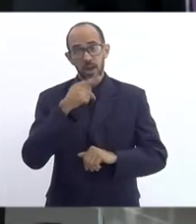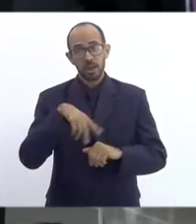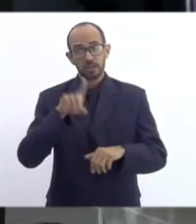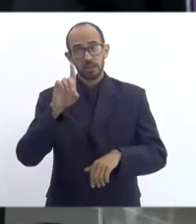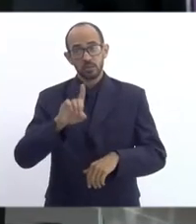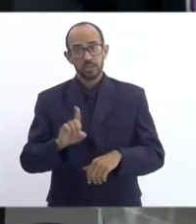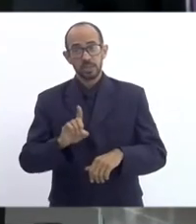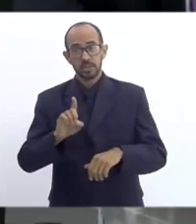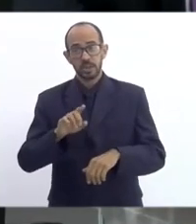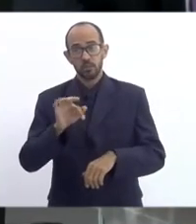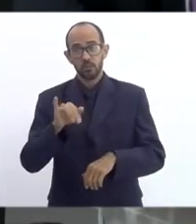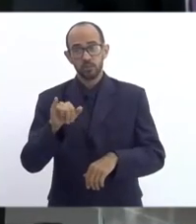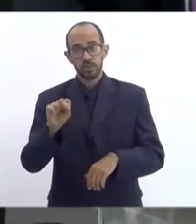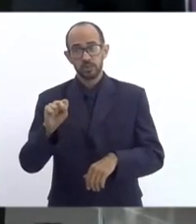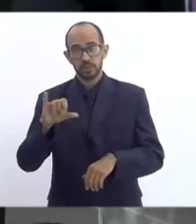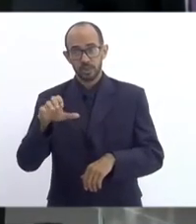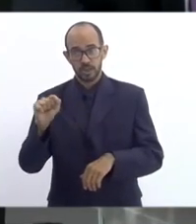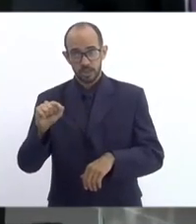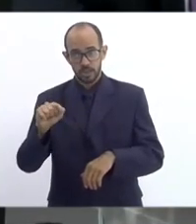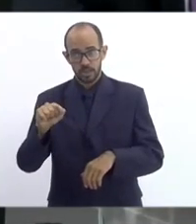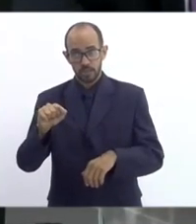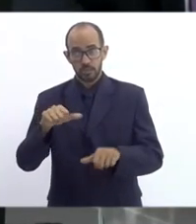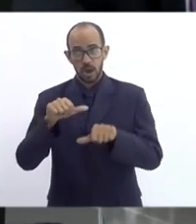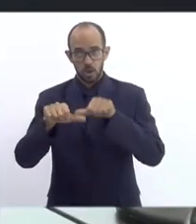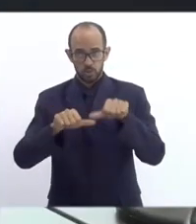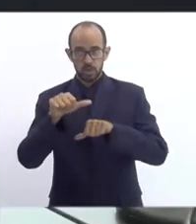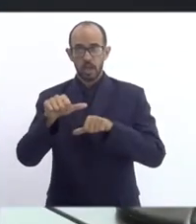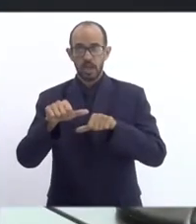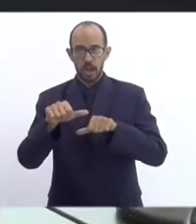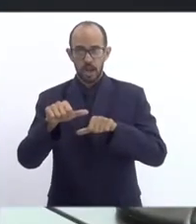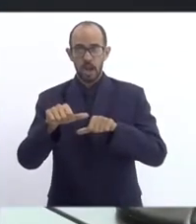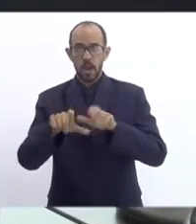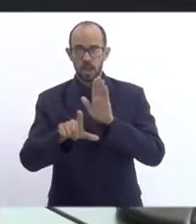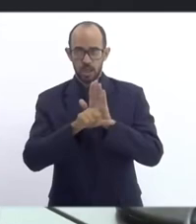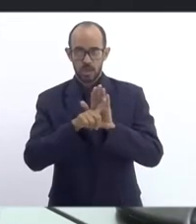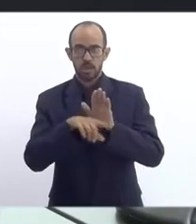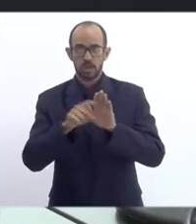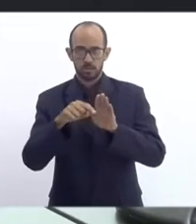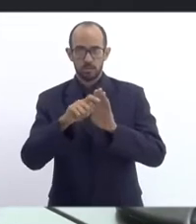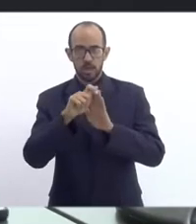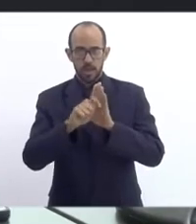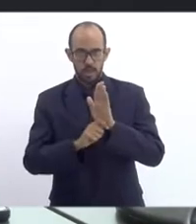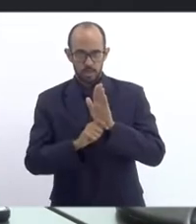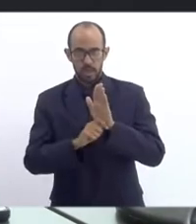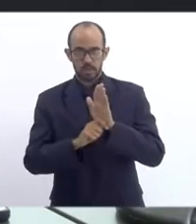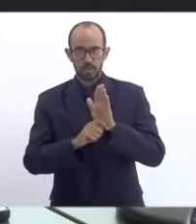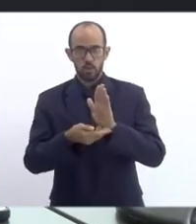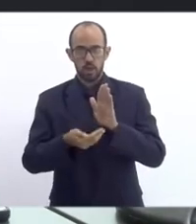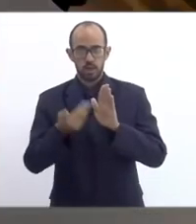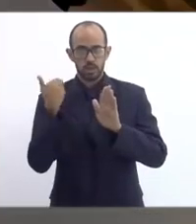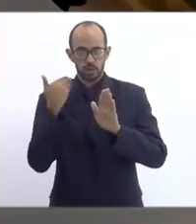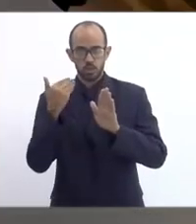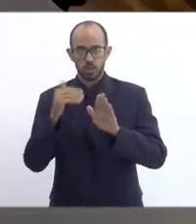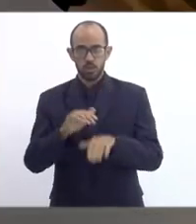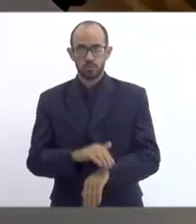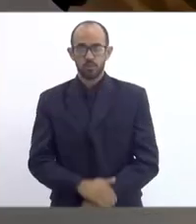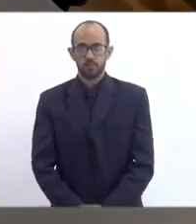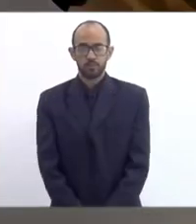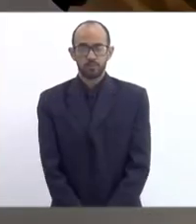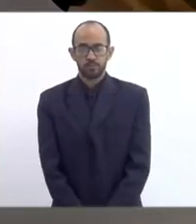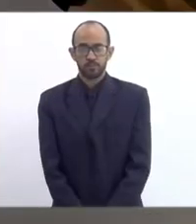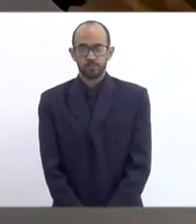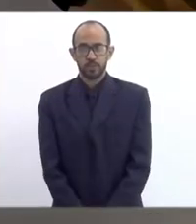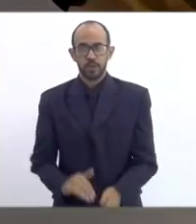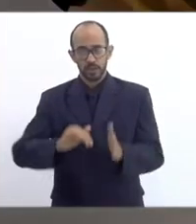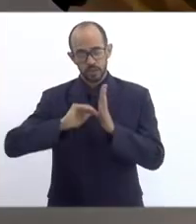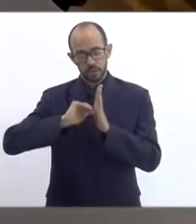física, está colocando pessoa com deficiência. Ele está alterando, é porque essa é a redação. Aperfeiçoando. Entendi. Ele retira